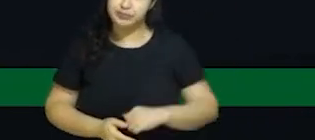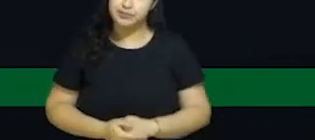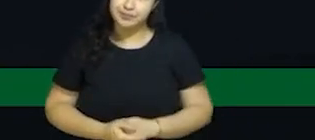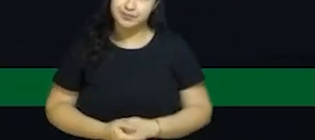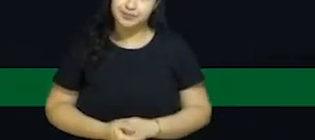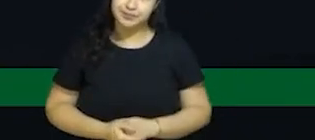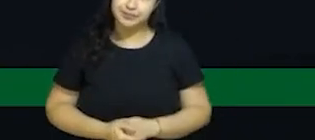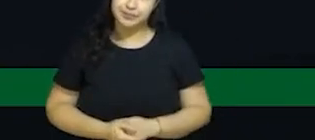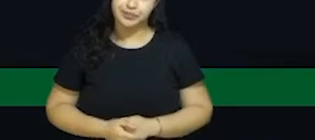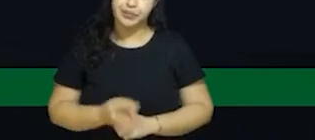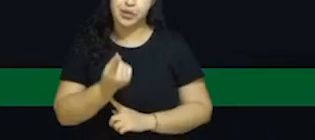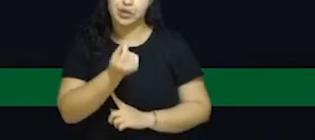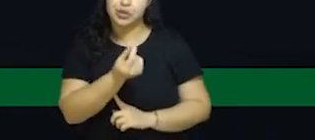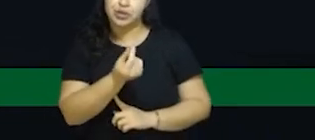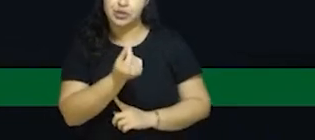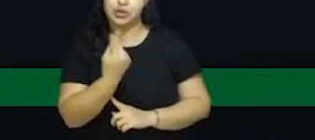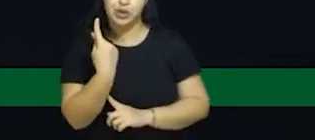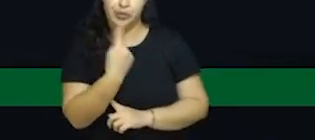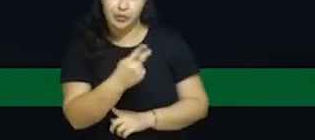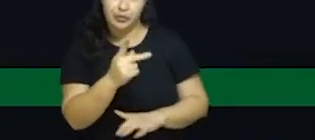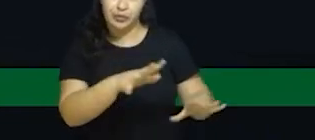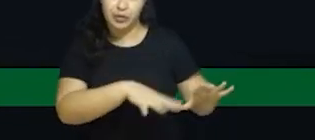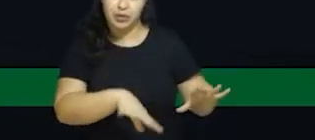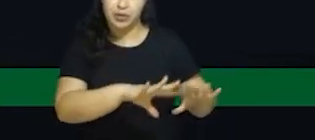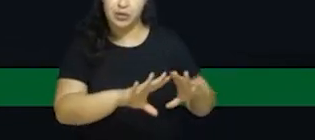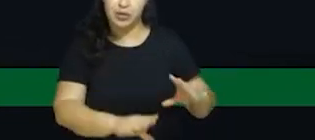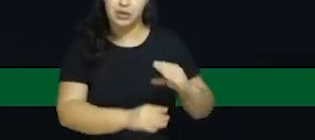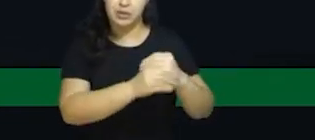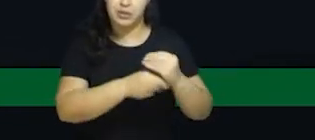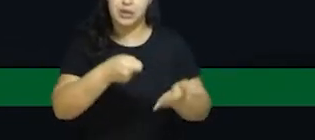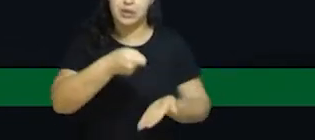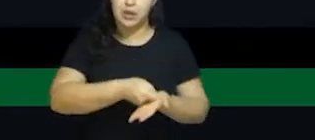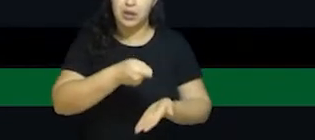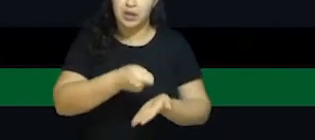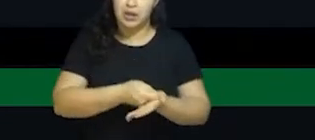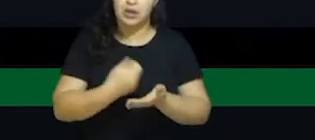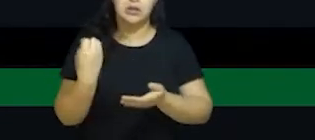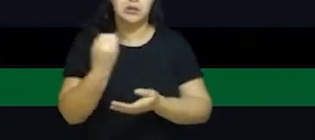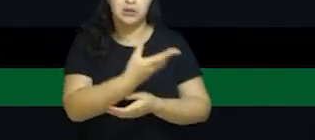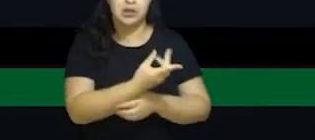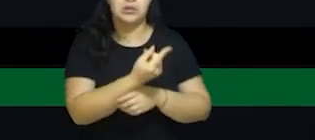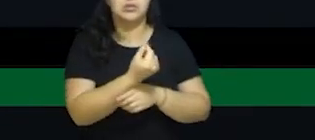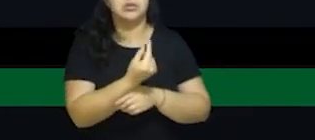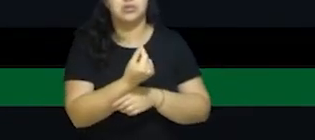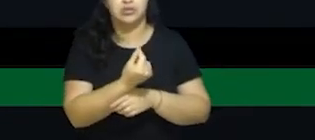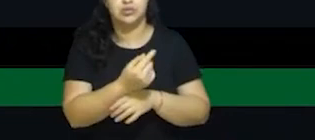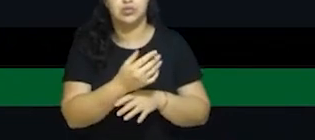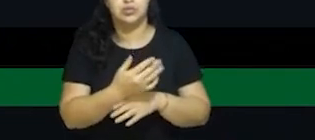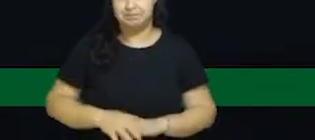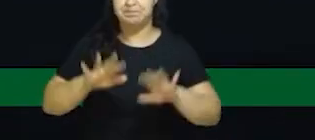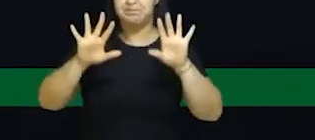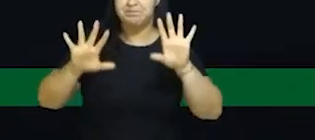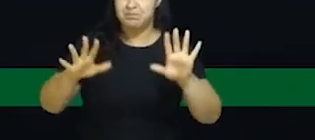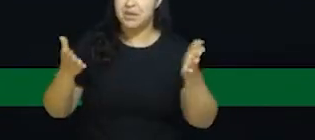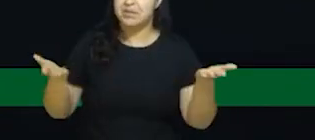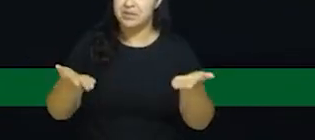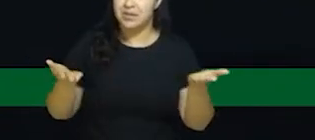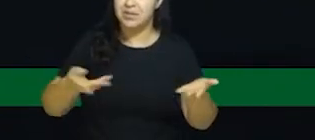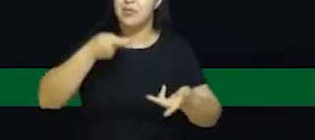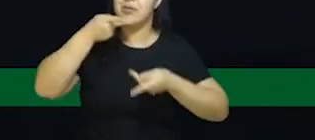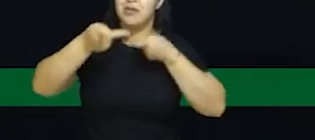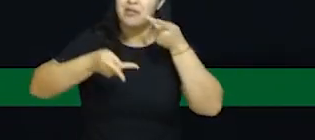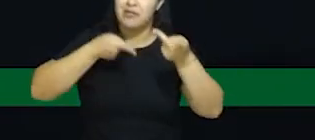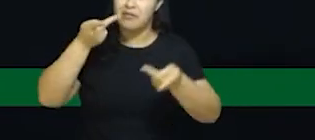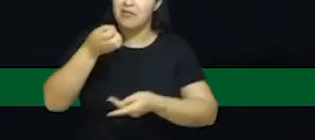recursos ficam aqui das emendas impositivas e nós conseguimos resultados extraordinários. Eu quero aqui